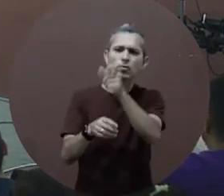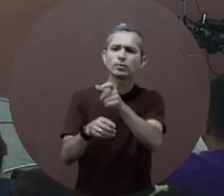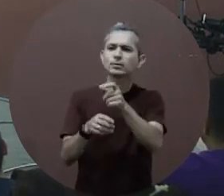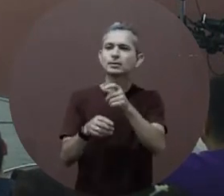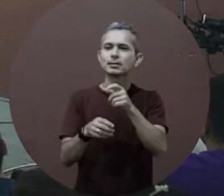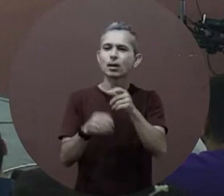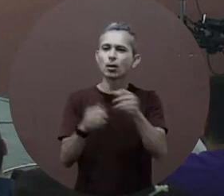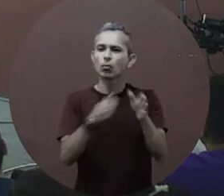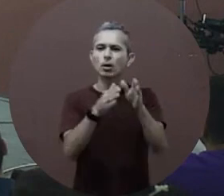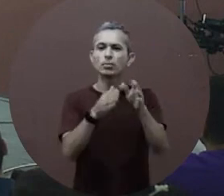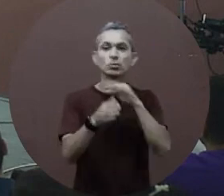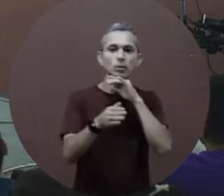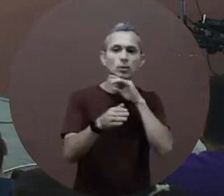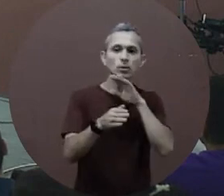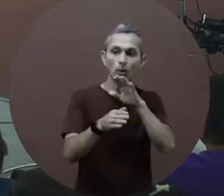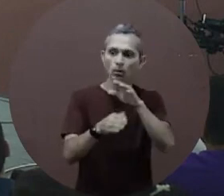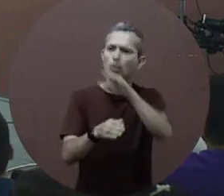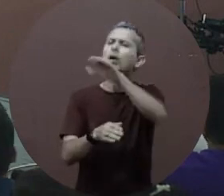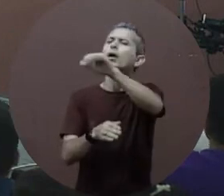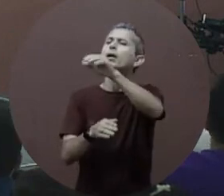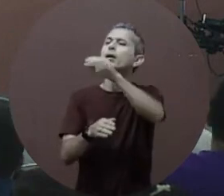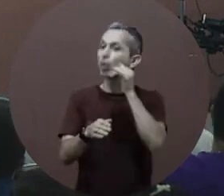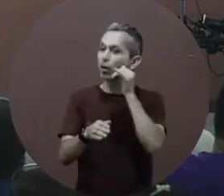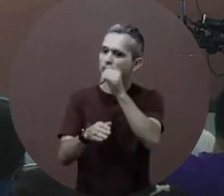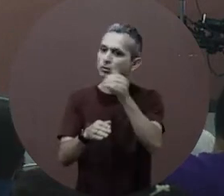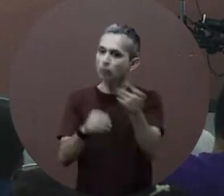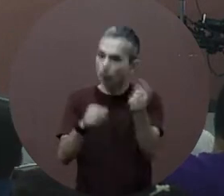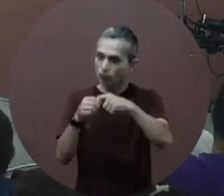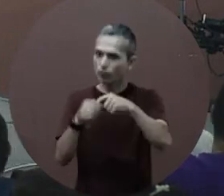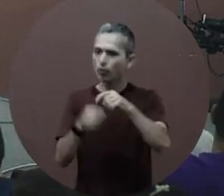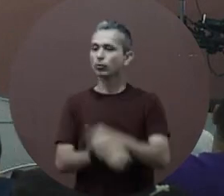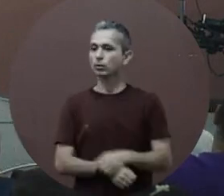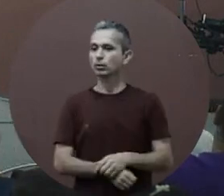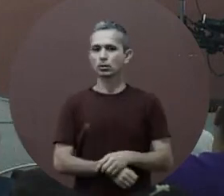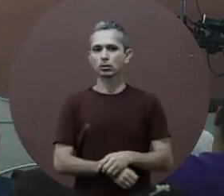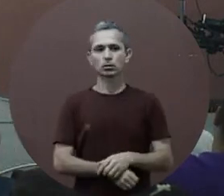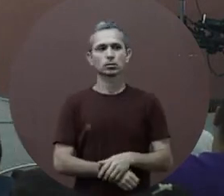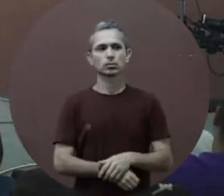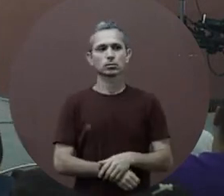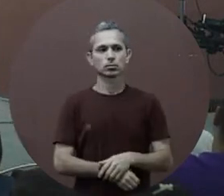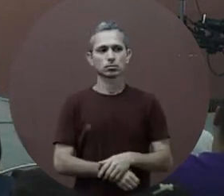Então é muito mais fácil viver em rebanho. Porque Jesus salvou um rebanho.